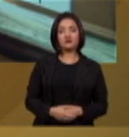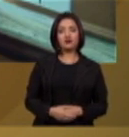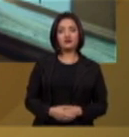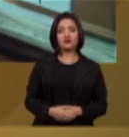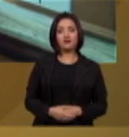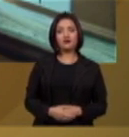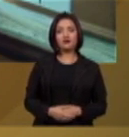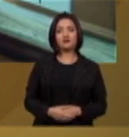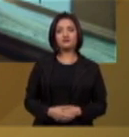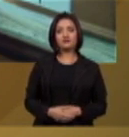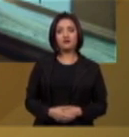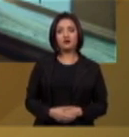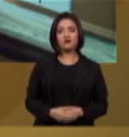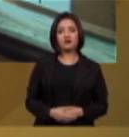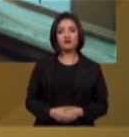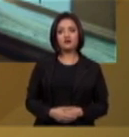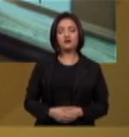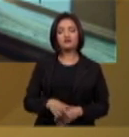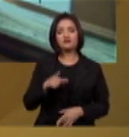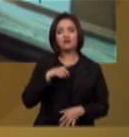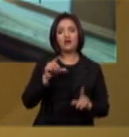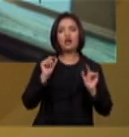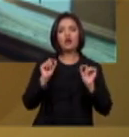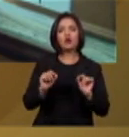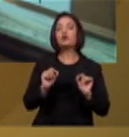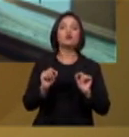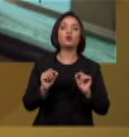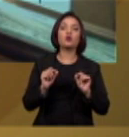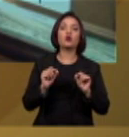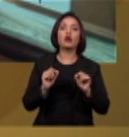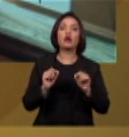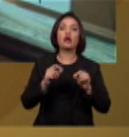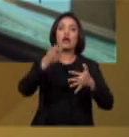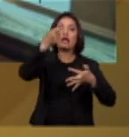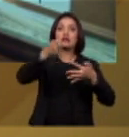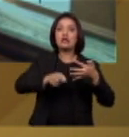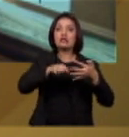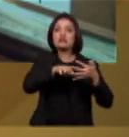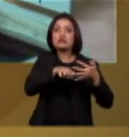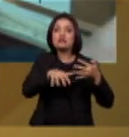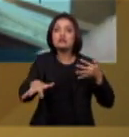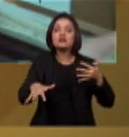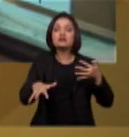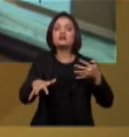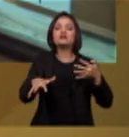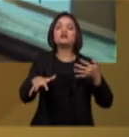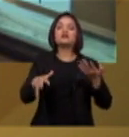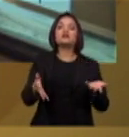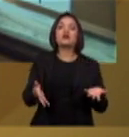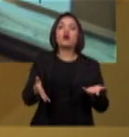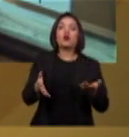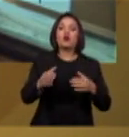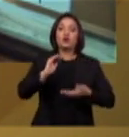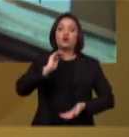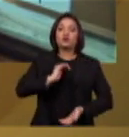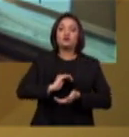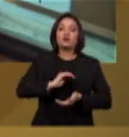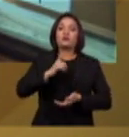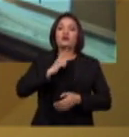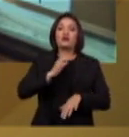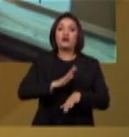tendo presente até mesmo a jurisprudência do Supremo, que criou um período de